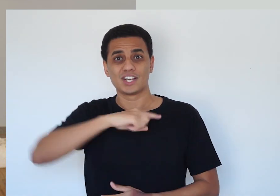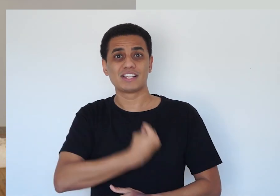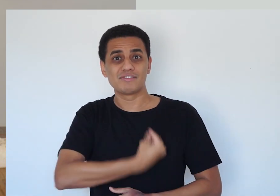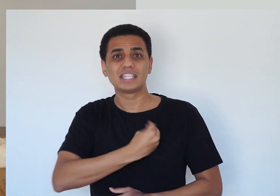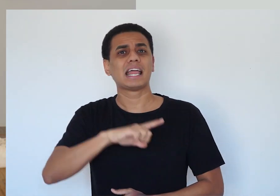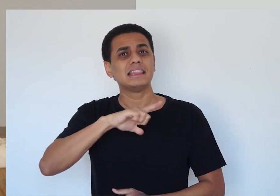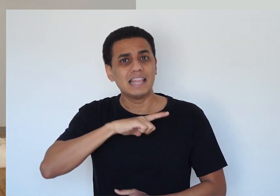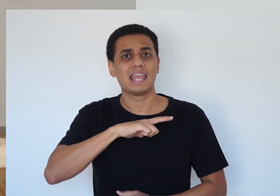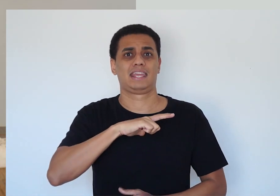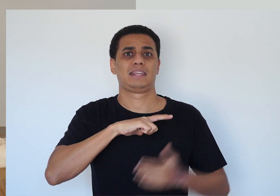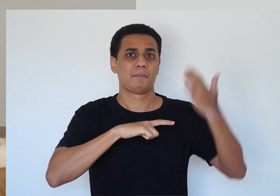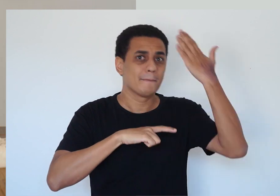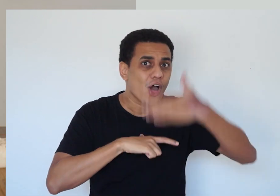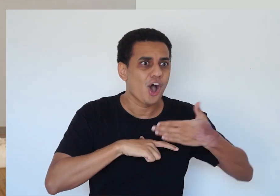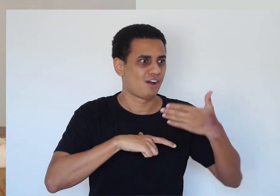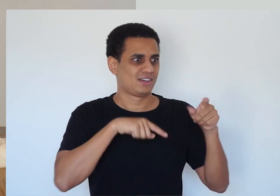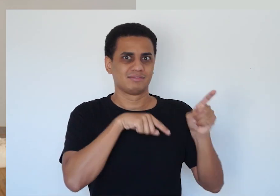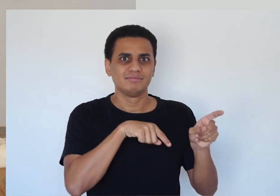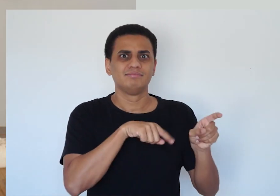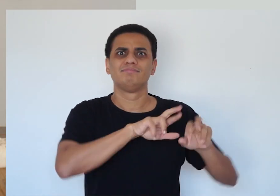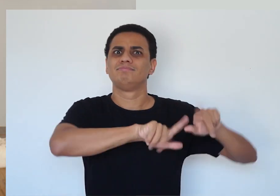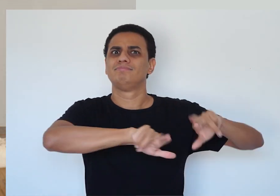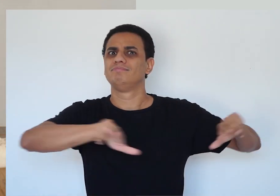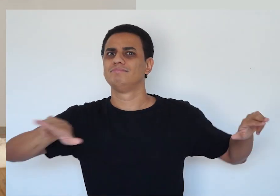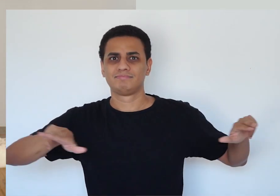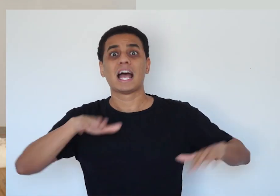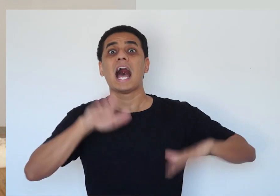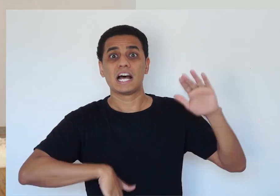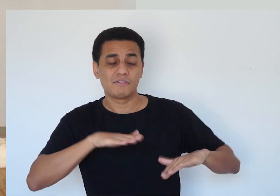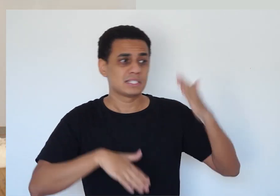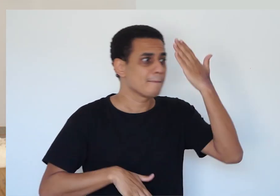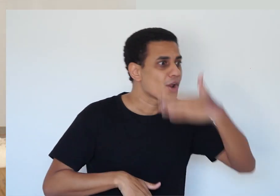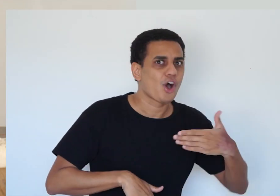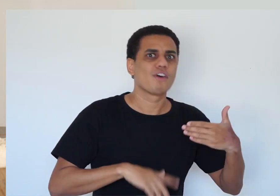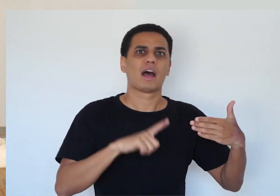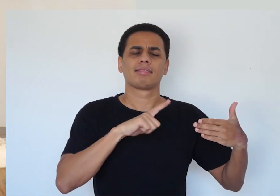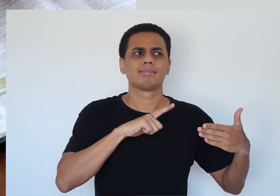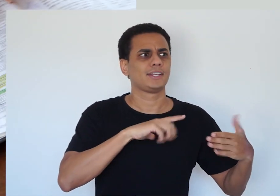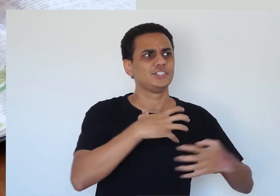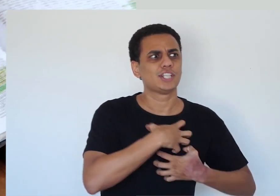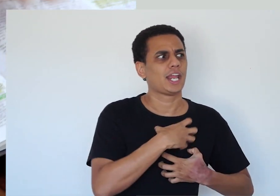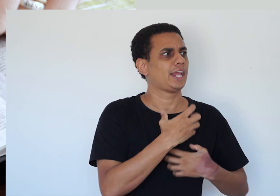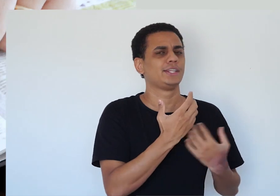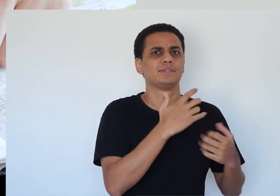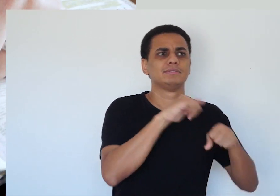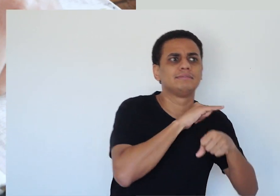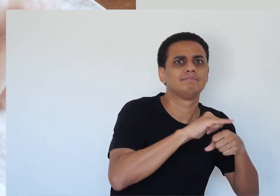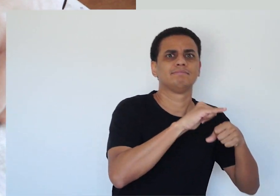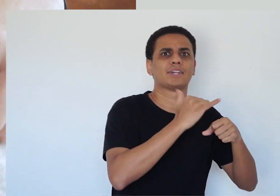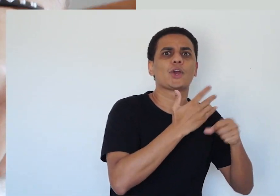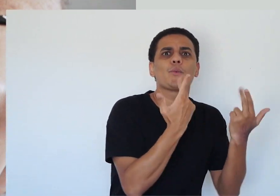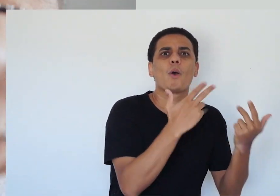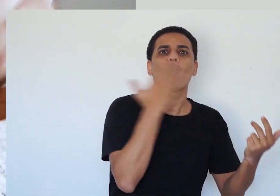minha vida, nós já passamos por inúmeras provações bem diferentes. Uma tem cor azul, outra amarela, outra